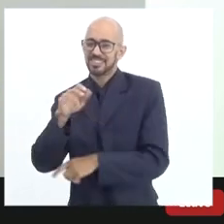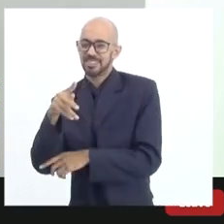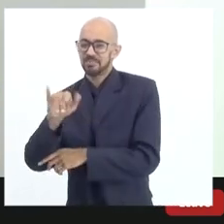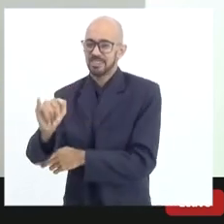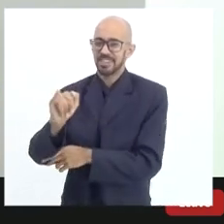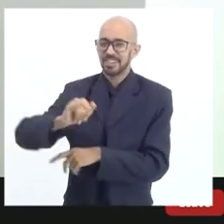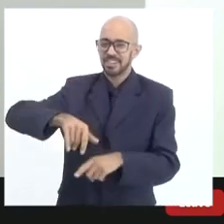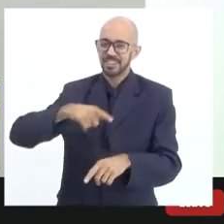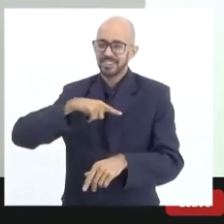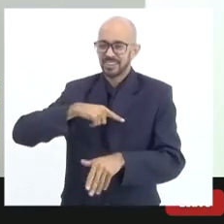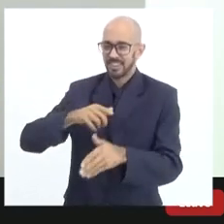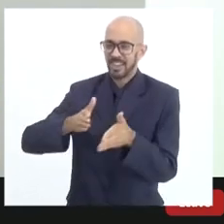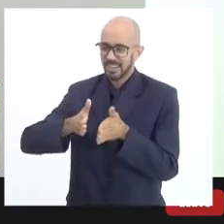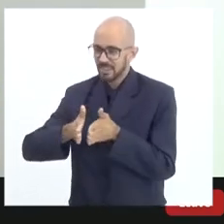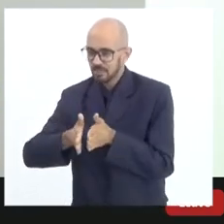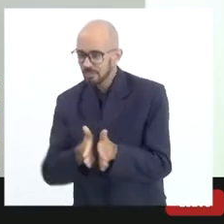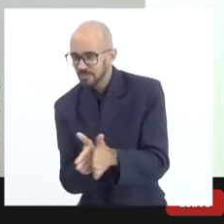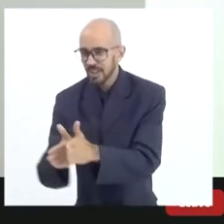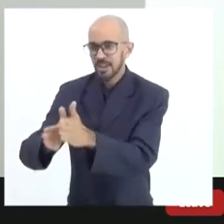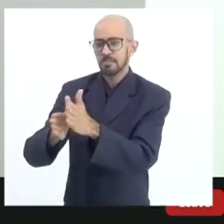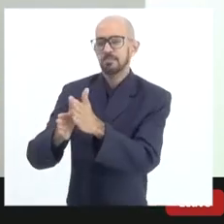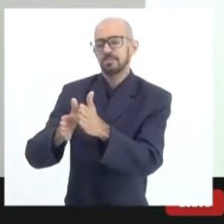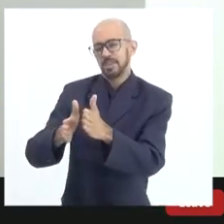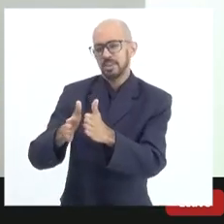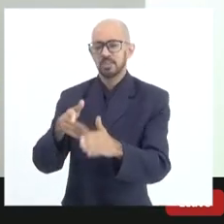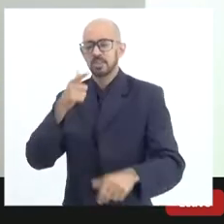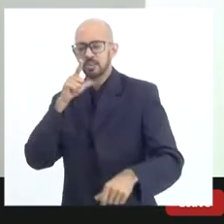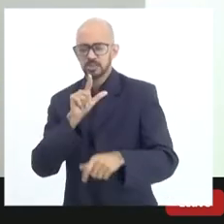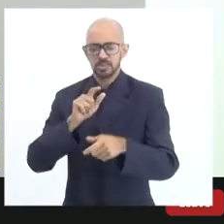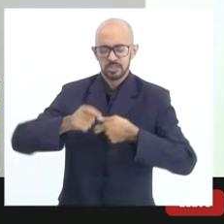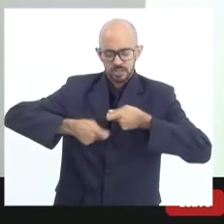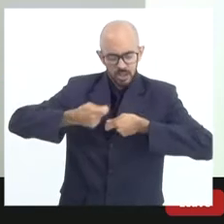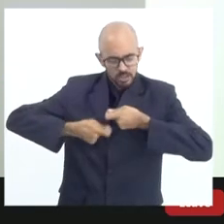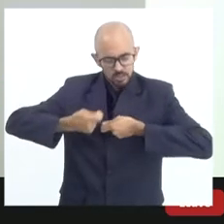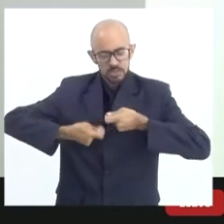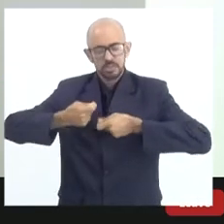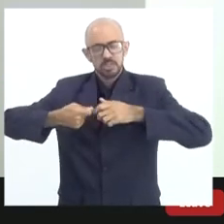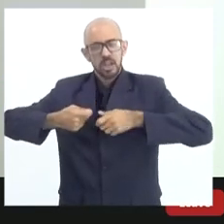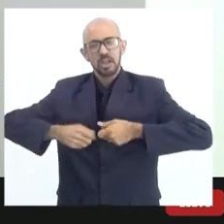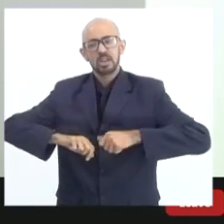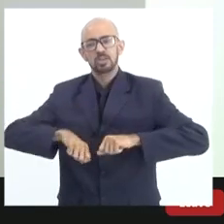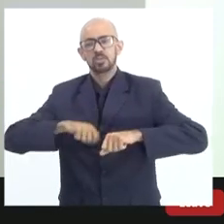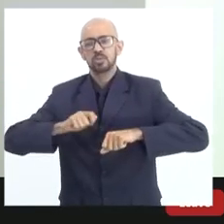um norte, né, seja balizada no sentido de...